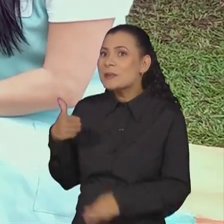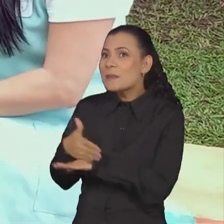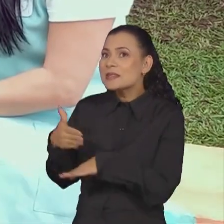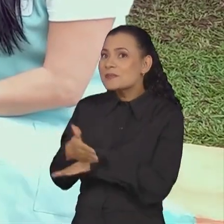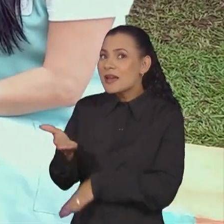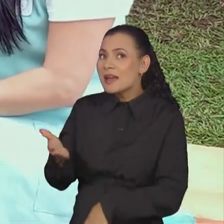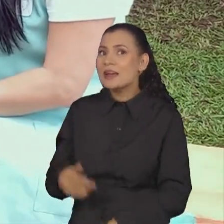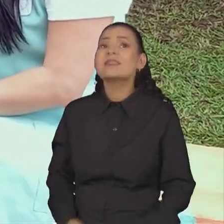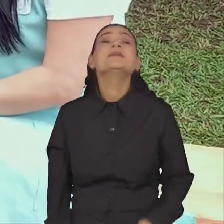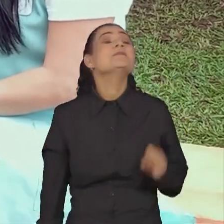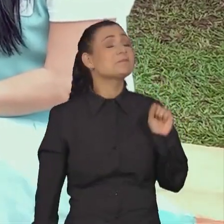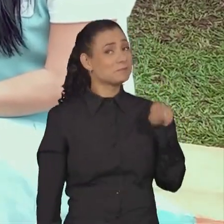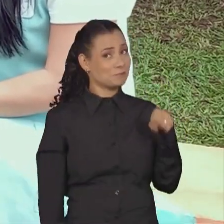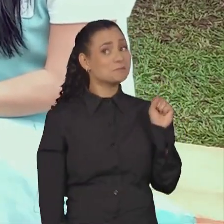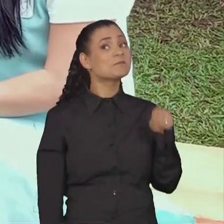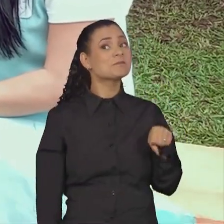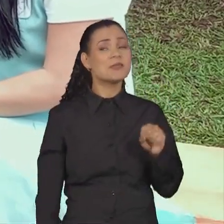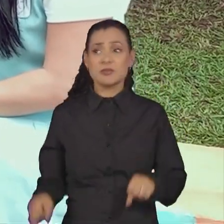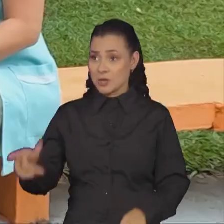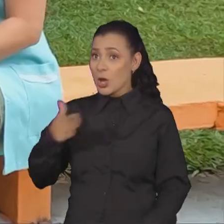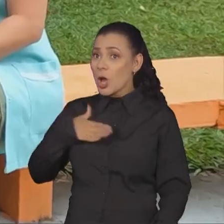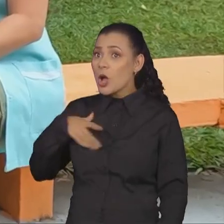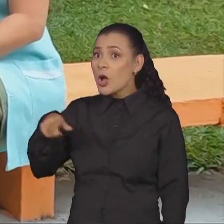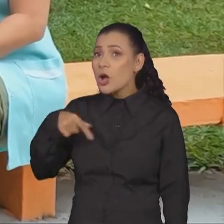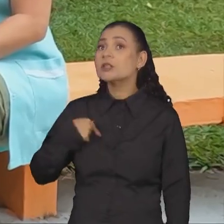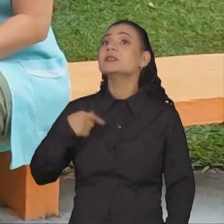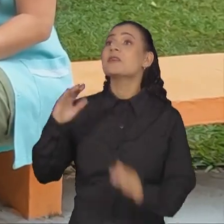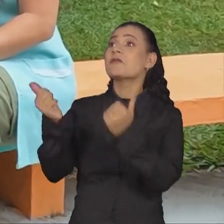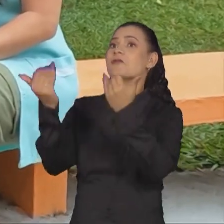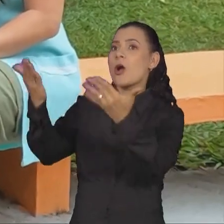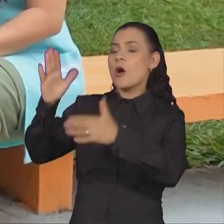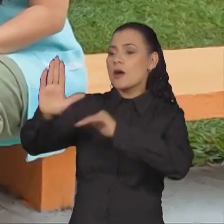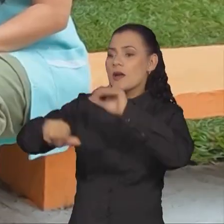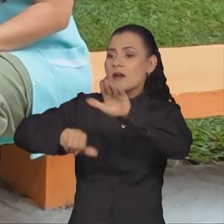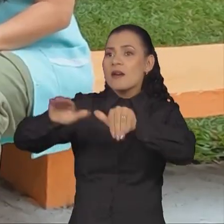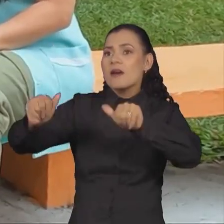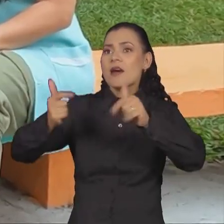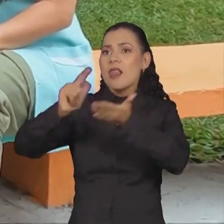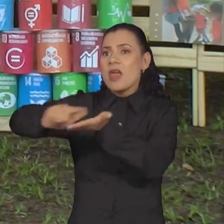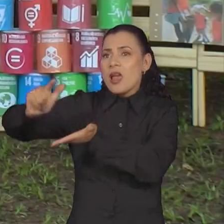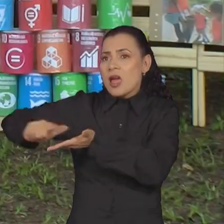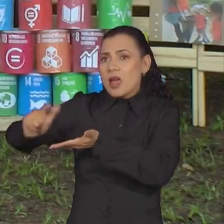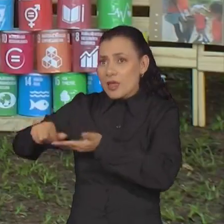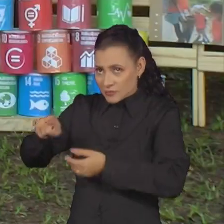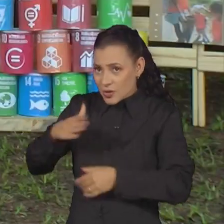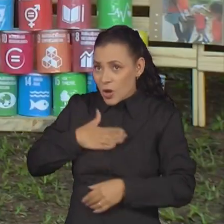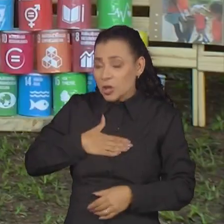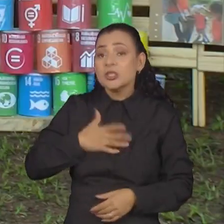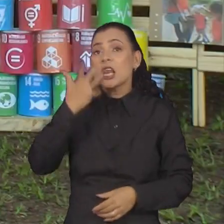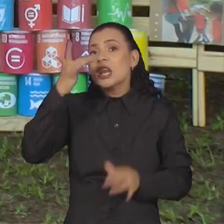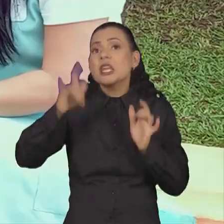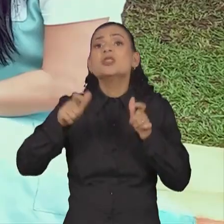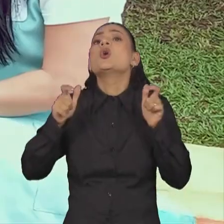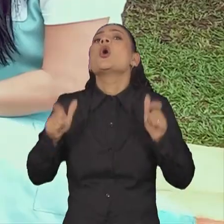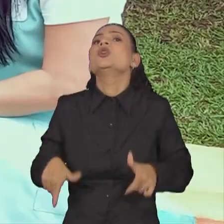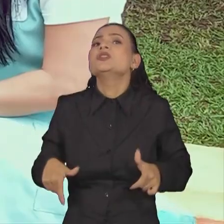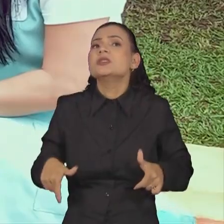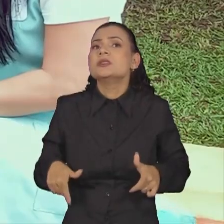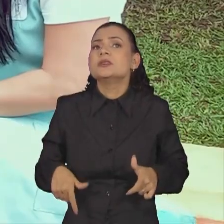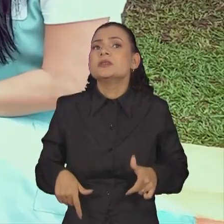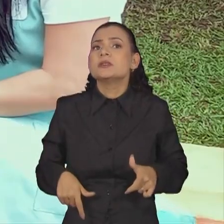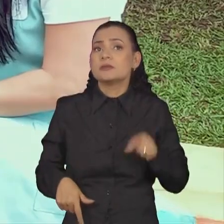participar? Você gosta de ir lá fora, ajudar a gente a cuidar do nosso mundo? Lugar de lixo é onde mesmo?